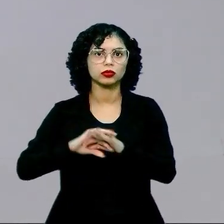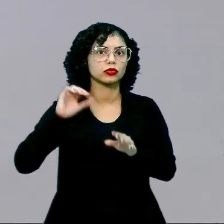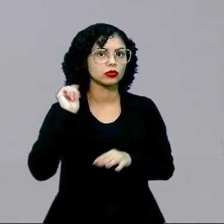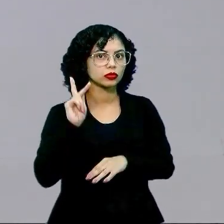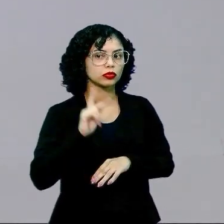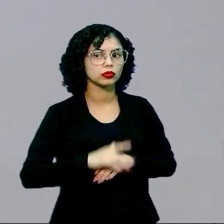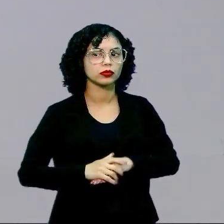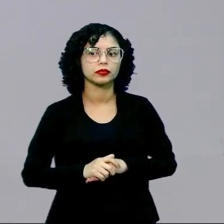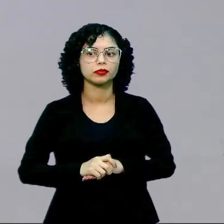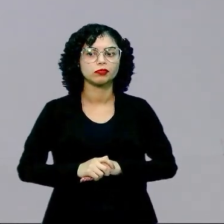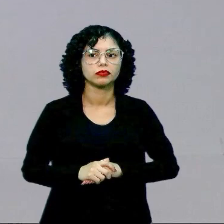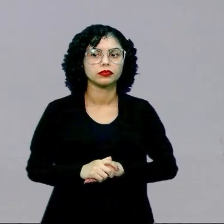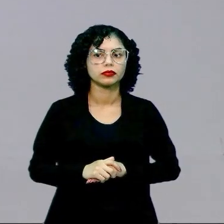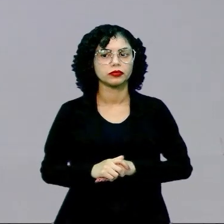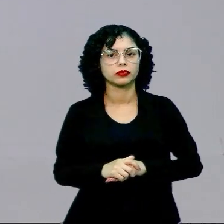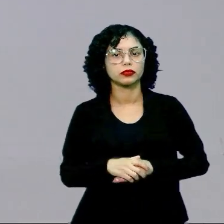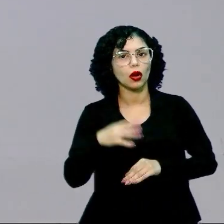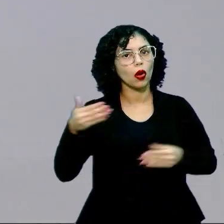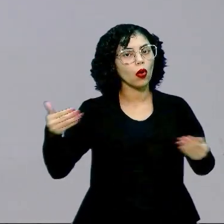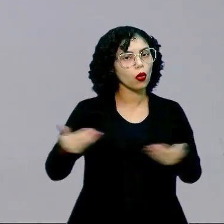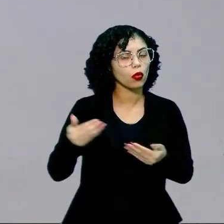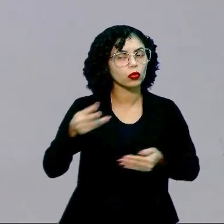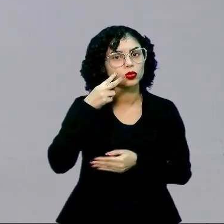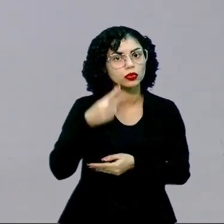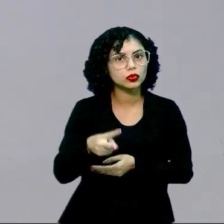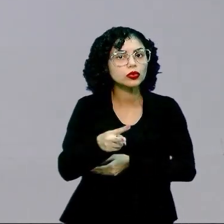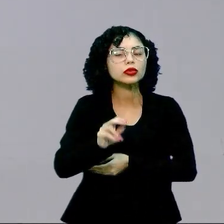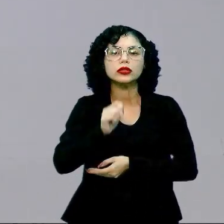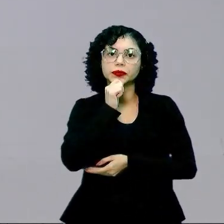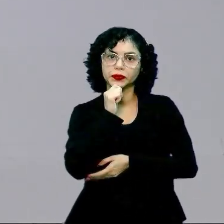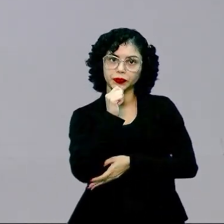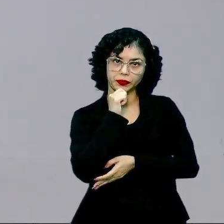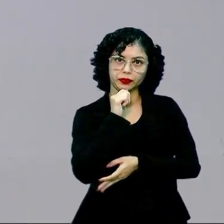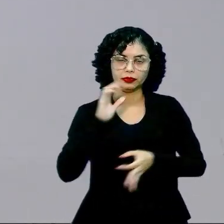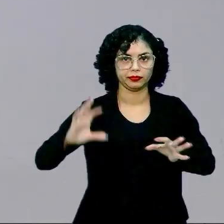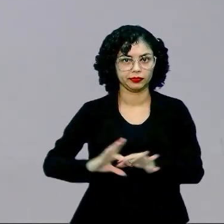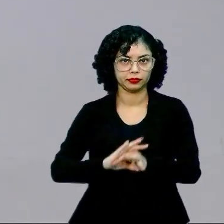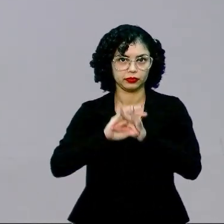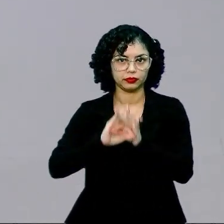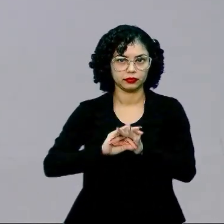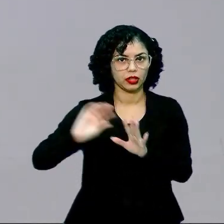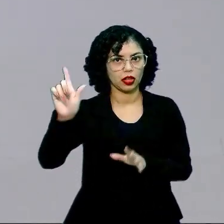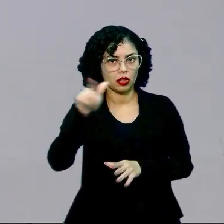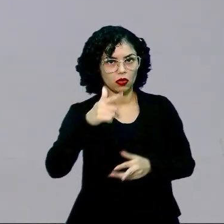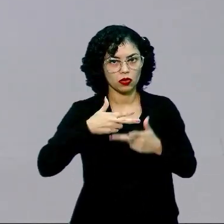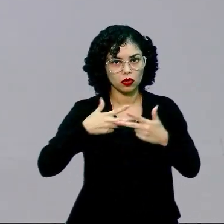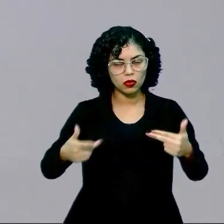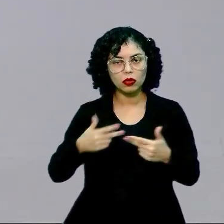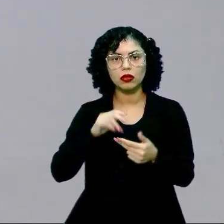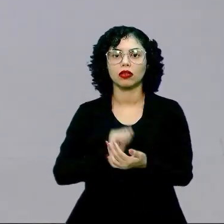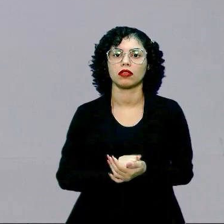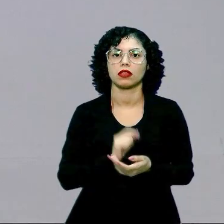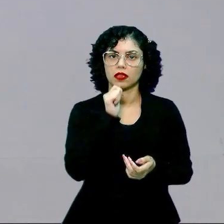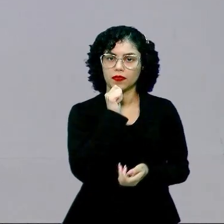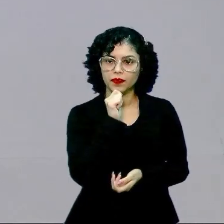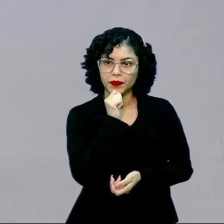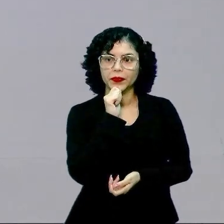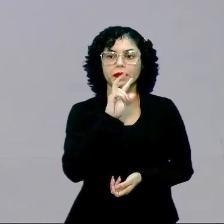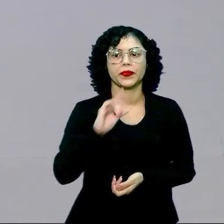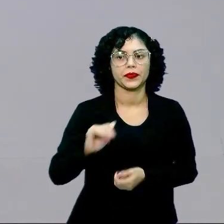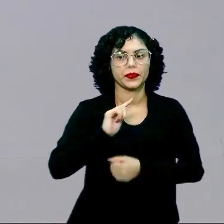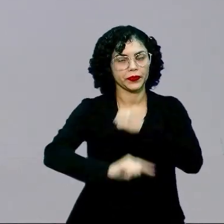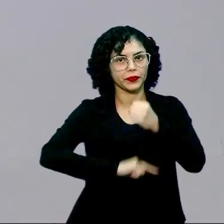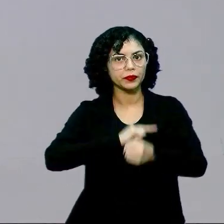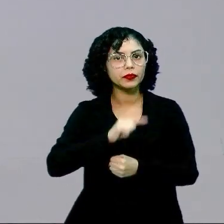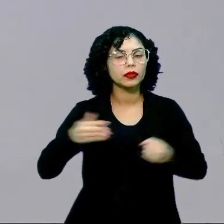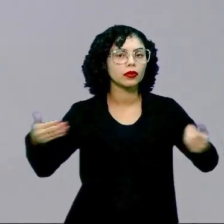certo? Hoje vocês vão conhecer, além dessa ligação química, outras forças que vão atuar sobre esses